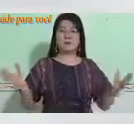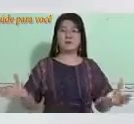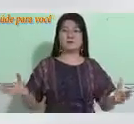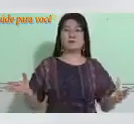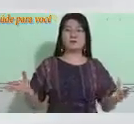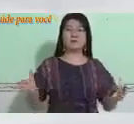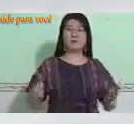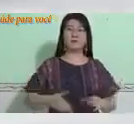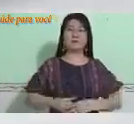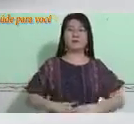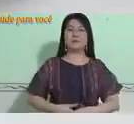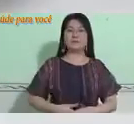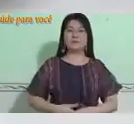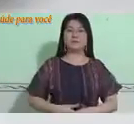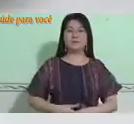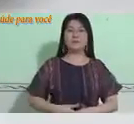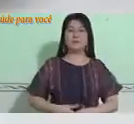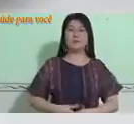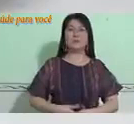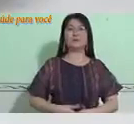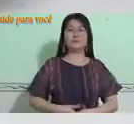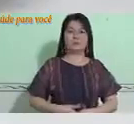SMLHORESRRAME é acento agudo